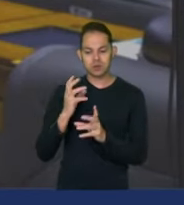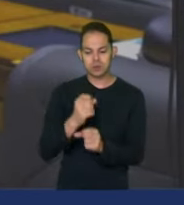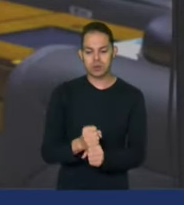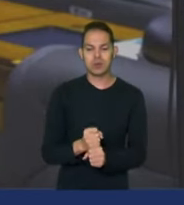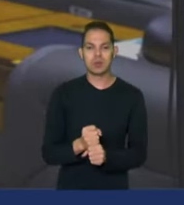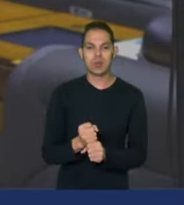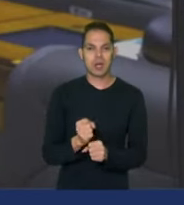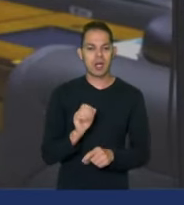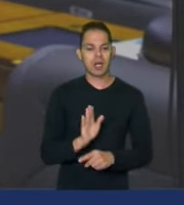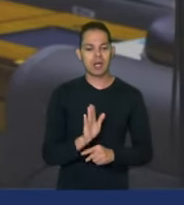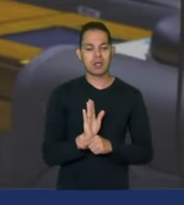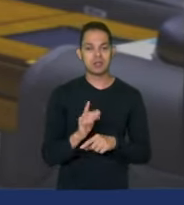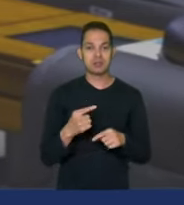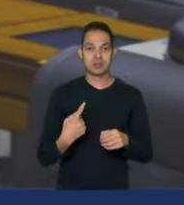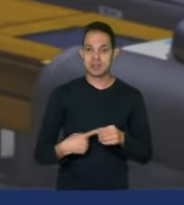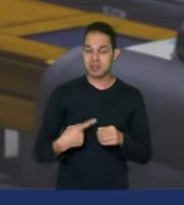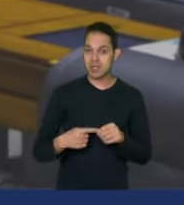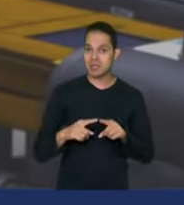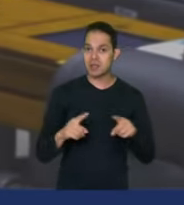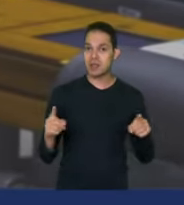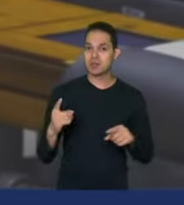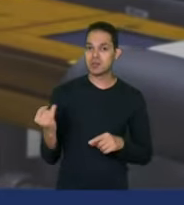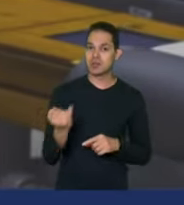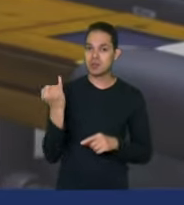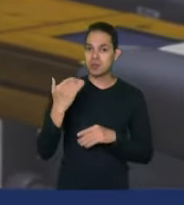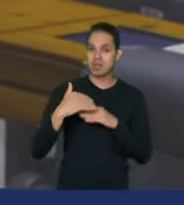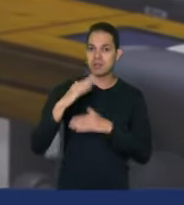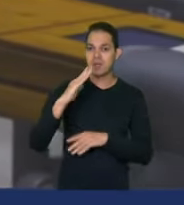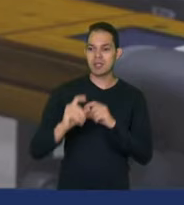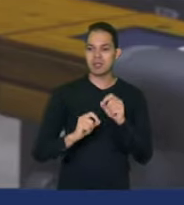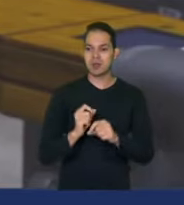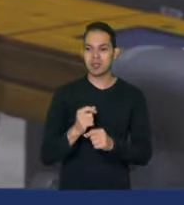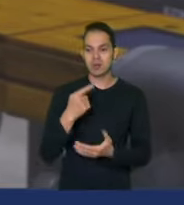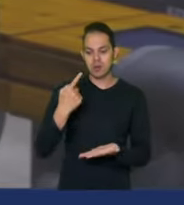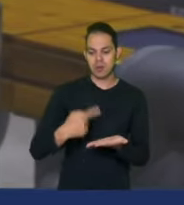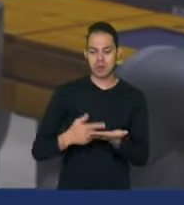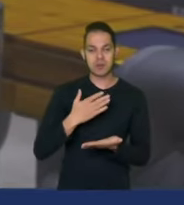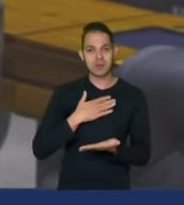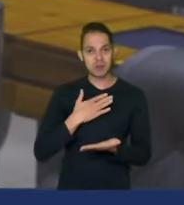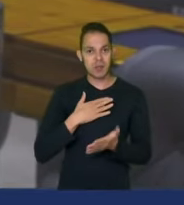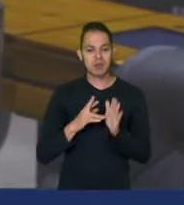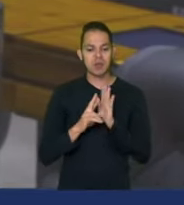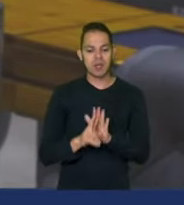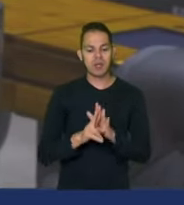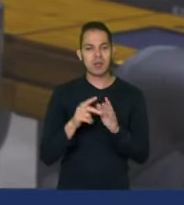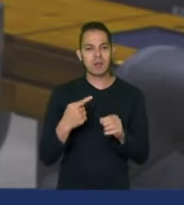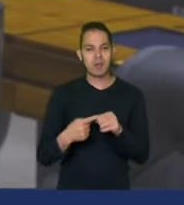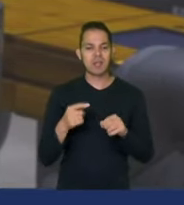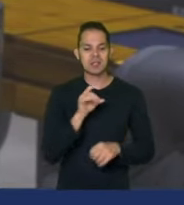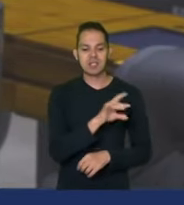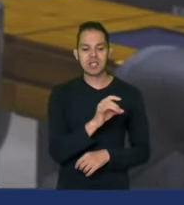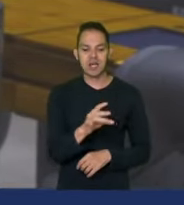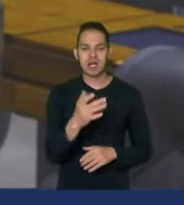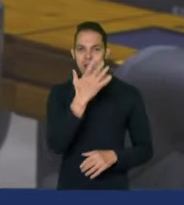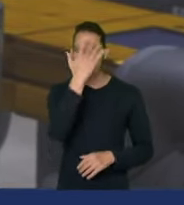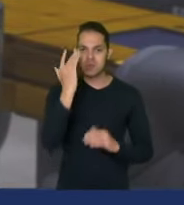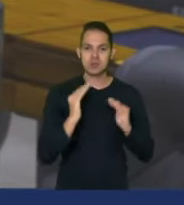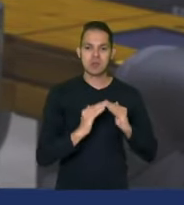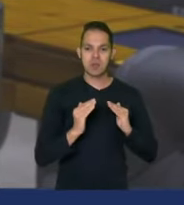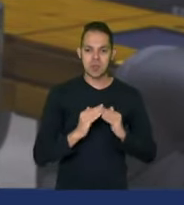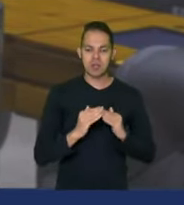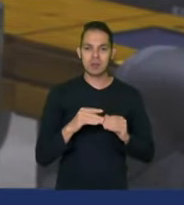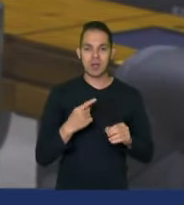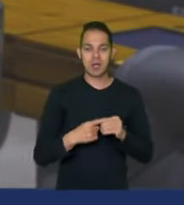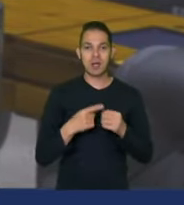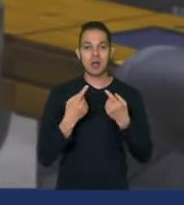Mas o mais importante é o compromisso não apenas meu, que represento a cidade, mas de cada divinopolitano. Lá nós temos o nosso hino, né,